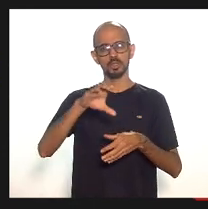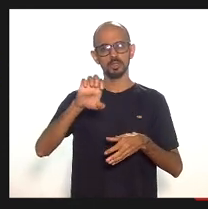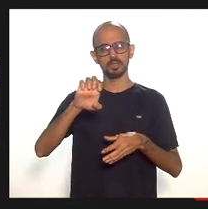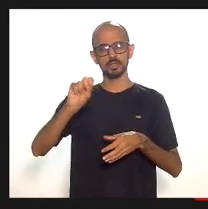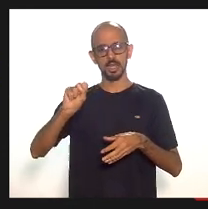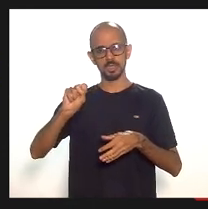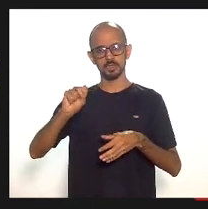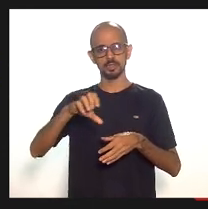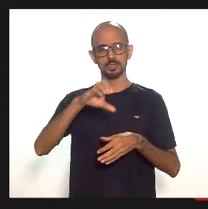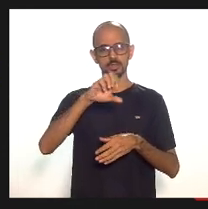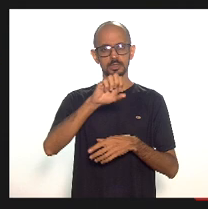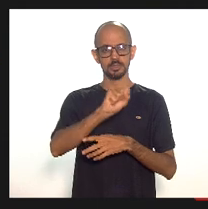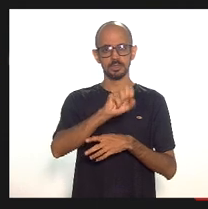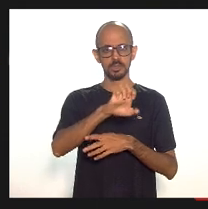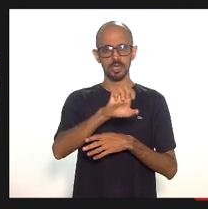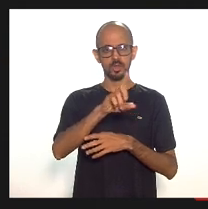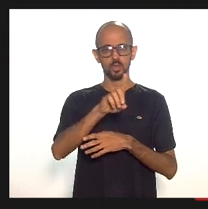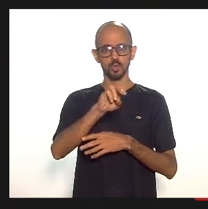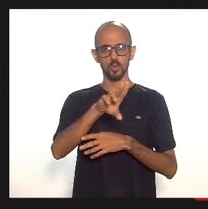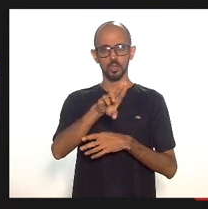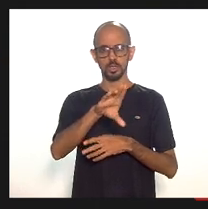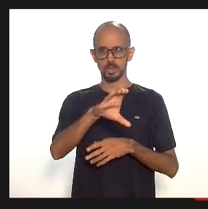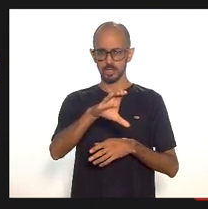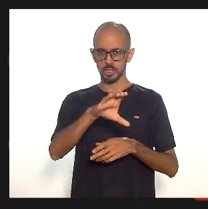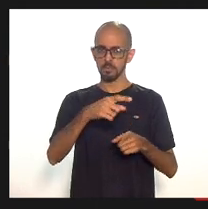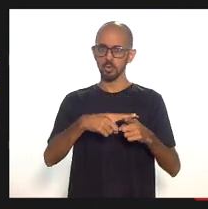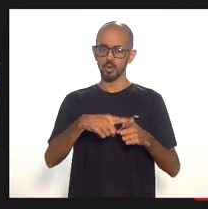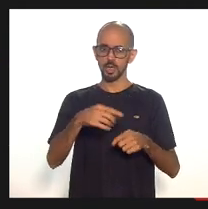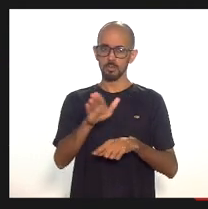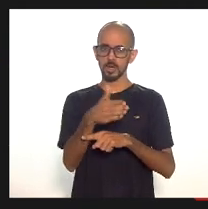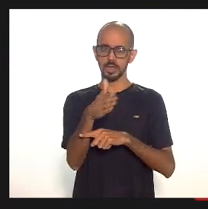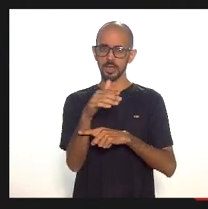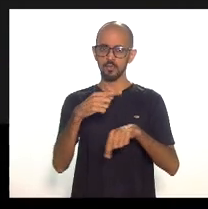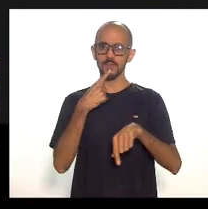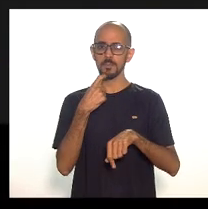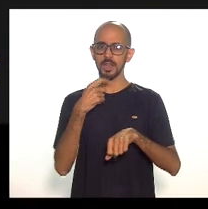que falava que bandeira vermelha e roxa tem que interromper as aulas?